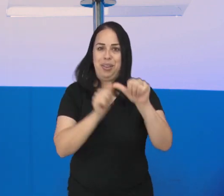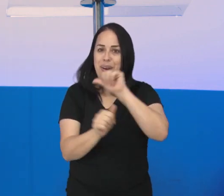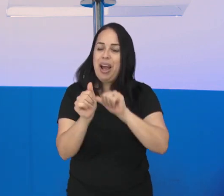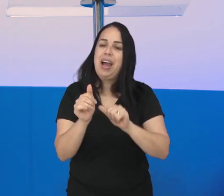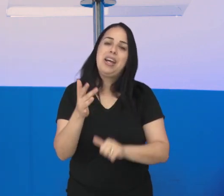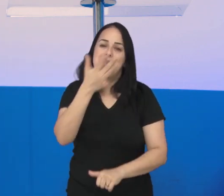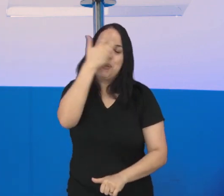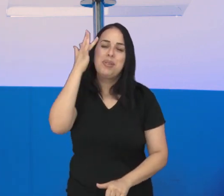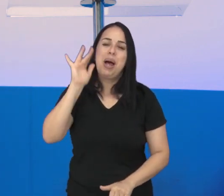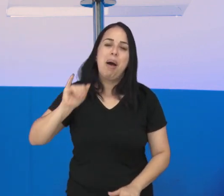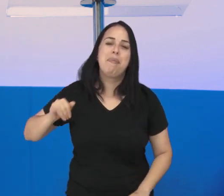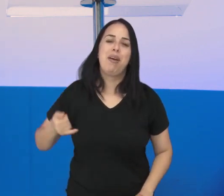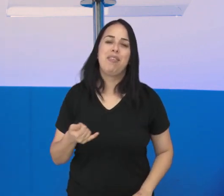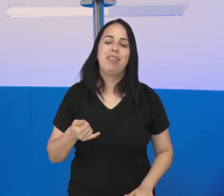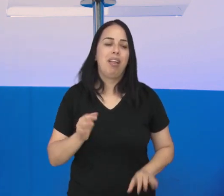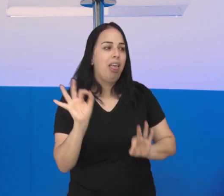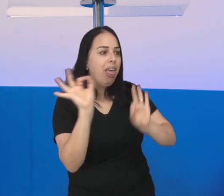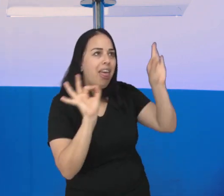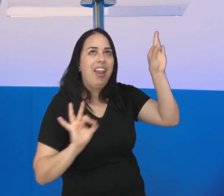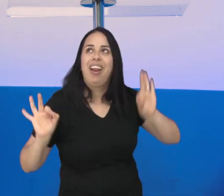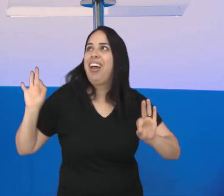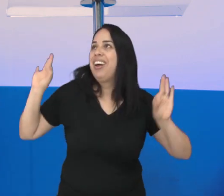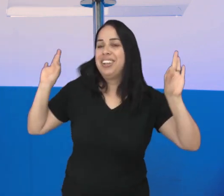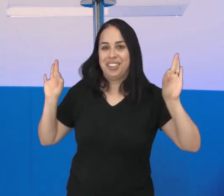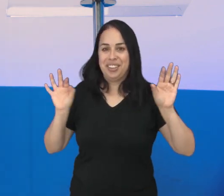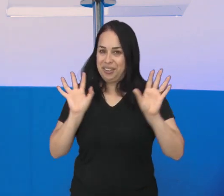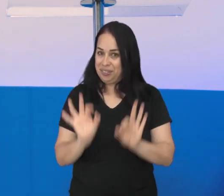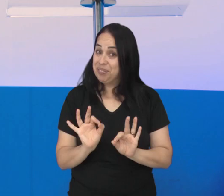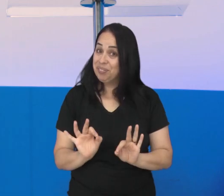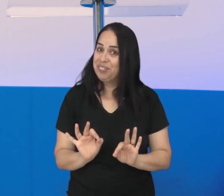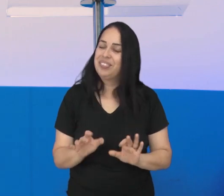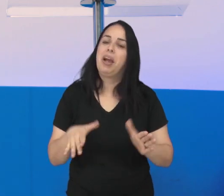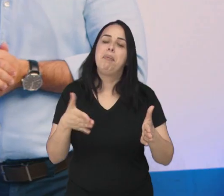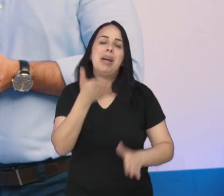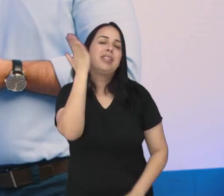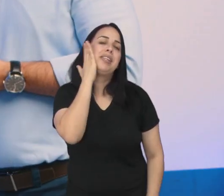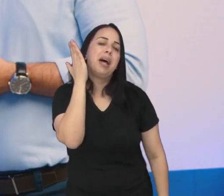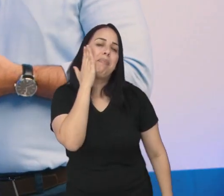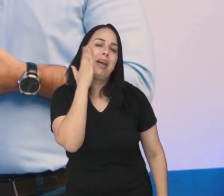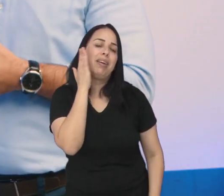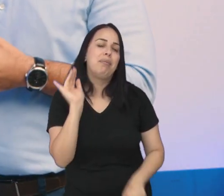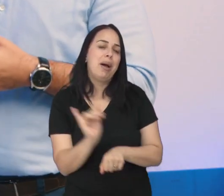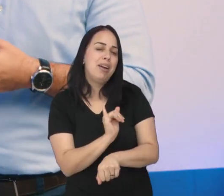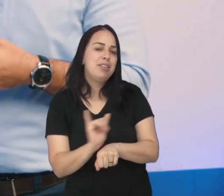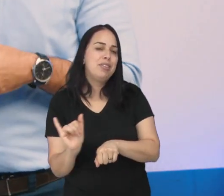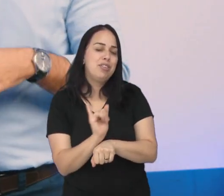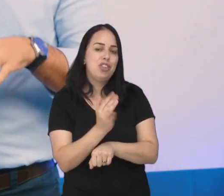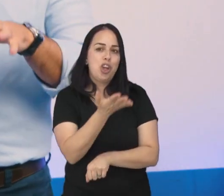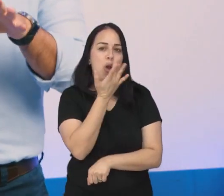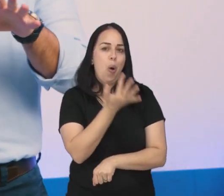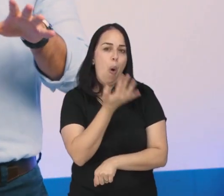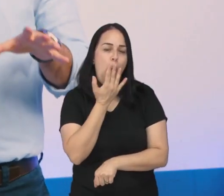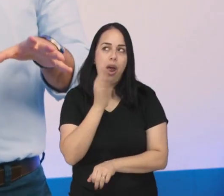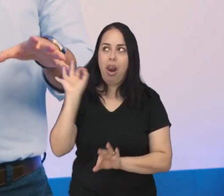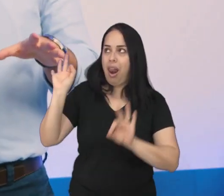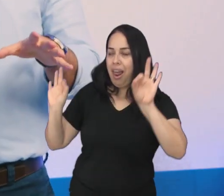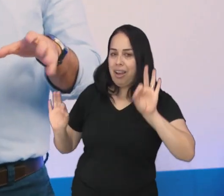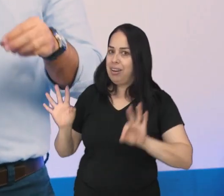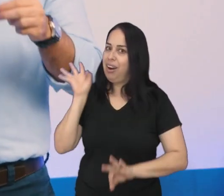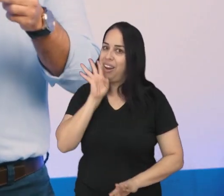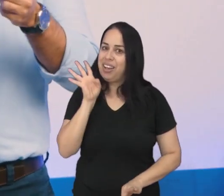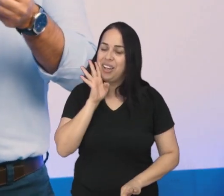casa e muita gente aproveita para dar uma repaginada na casa, não é mesmo? Mas sabia que tem algumas ideias de